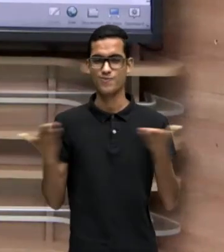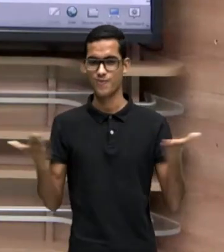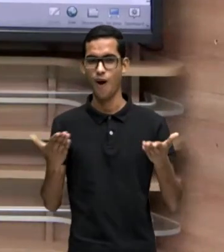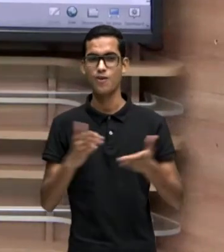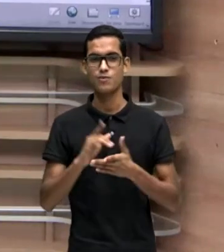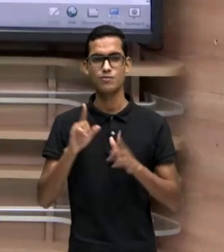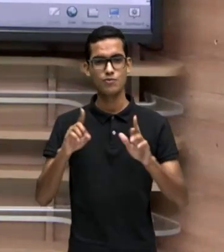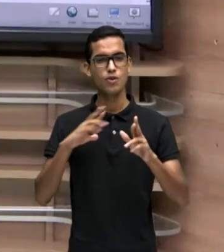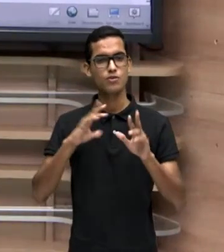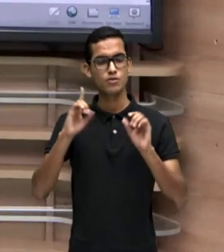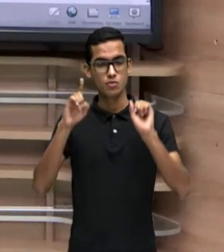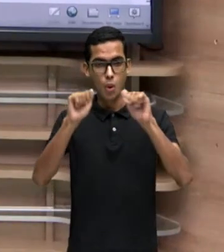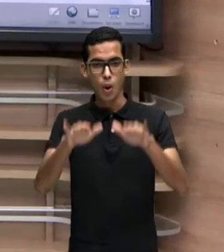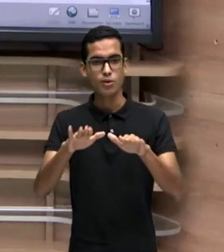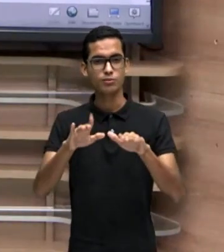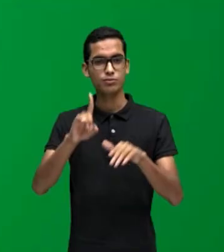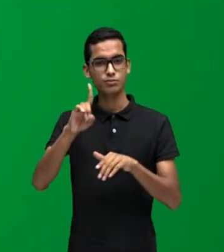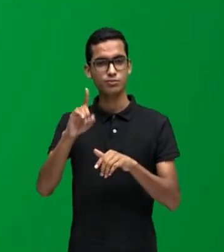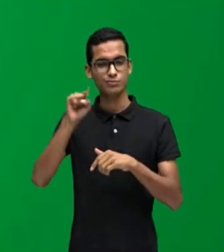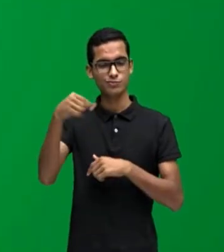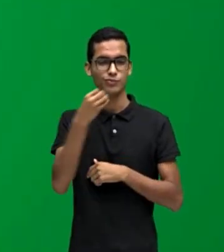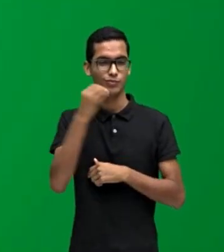hoje. Fiquem com Deus e até a próxima.